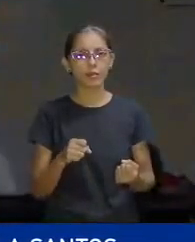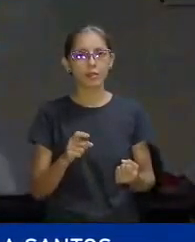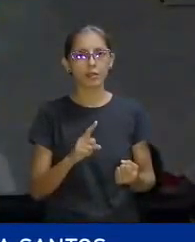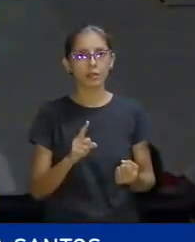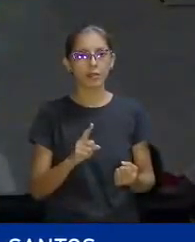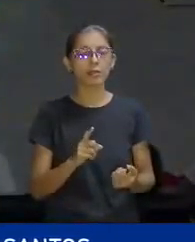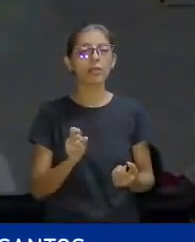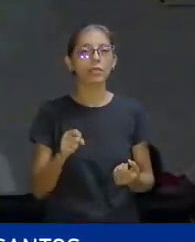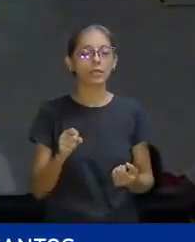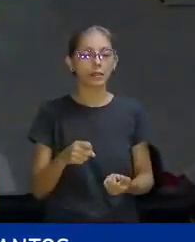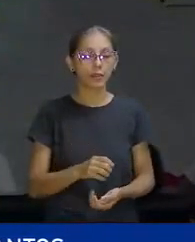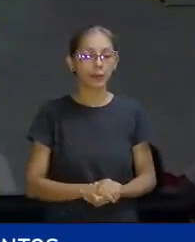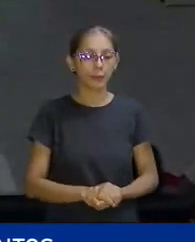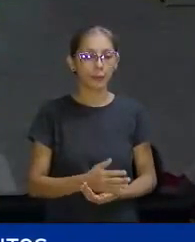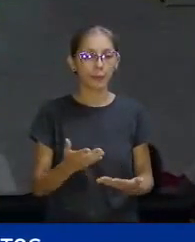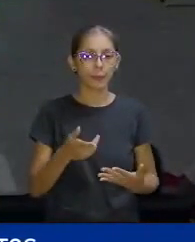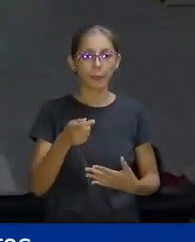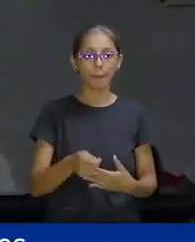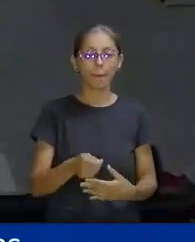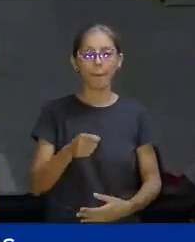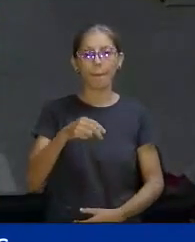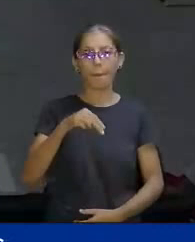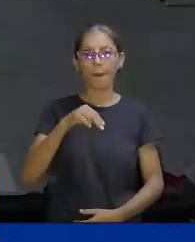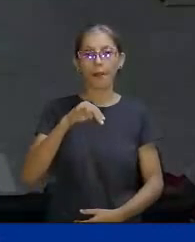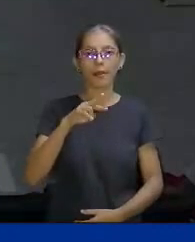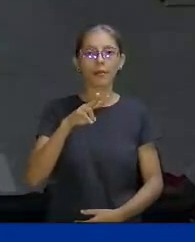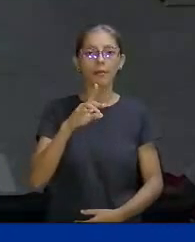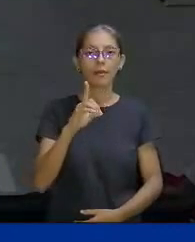Perfeito. Como vota juiz Rivaldo Valente?